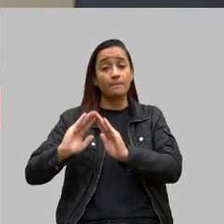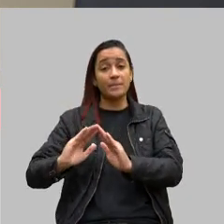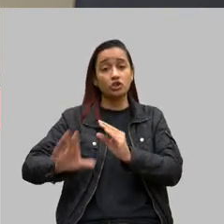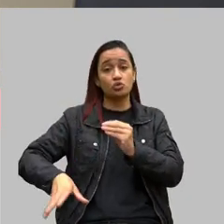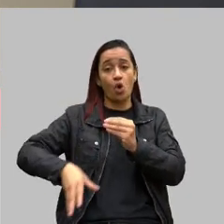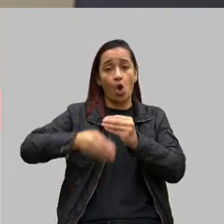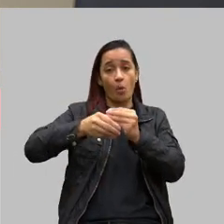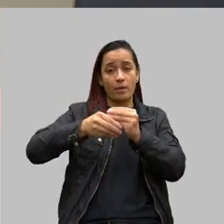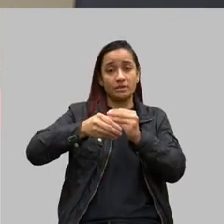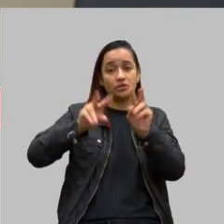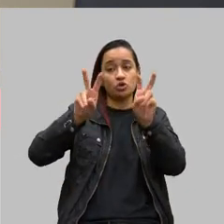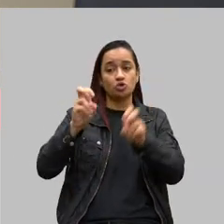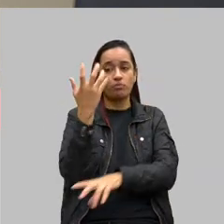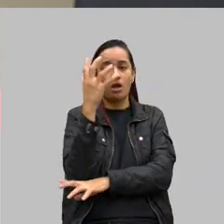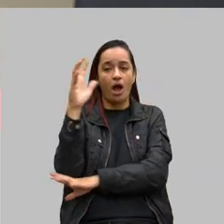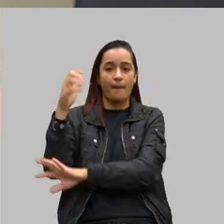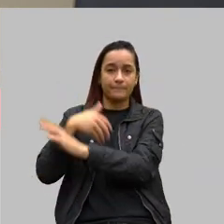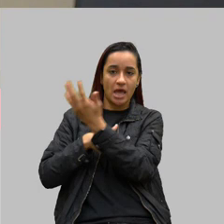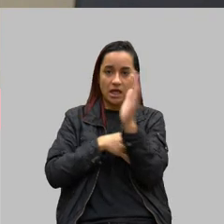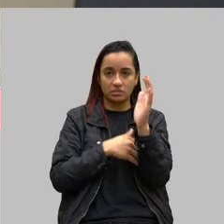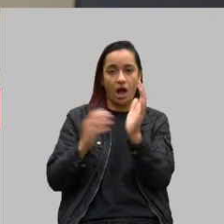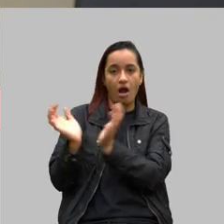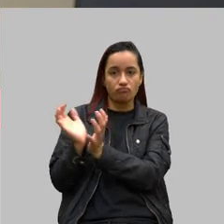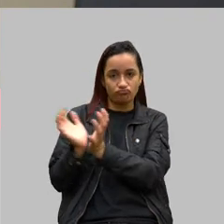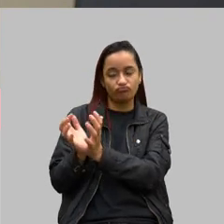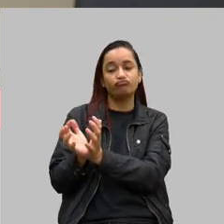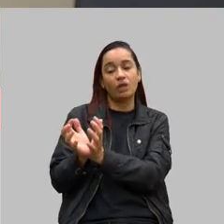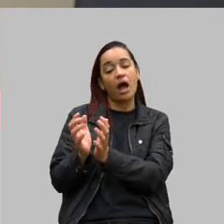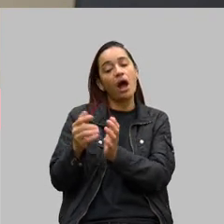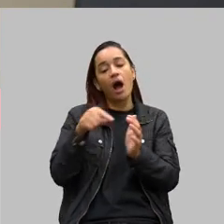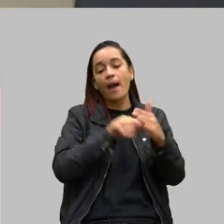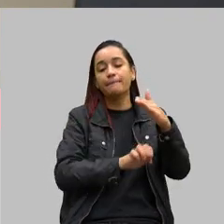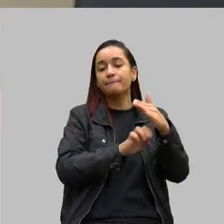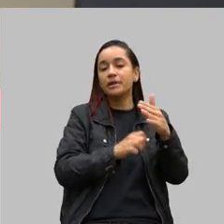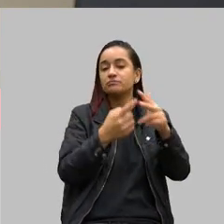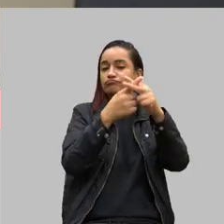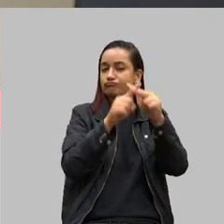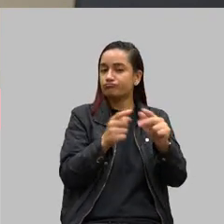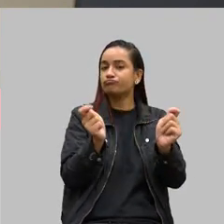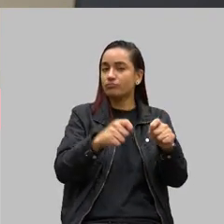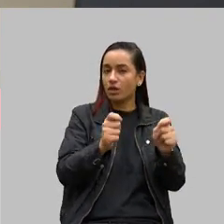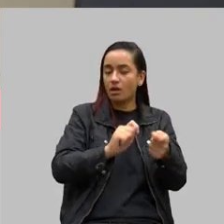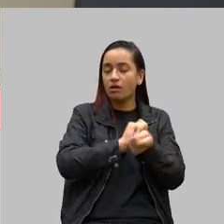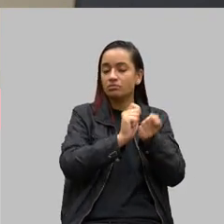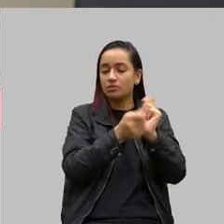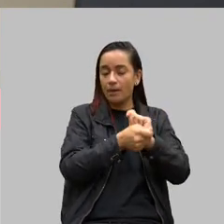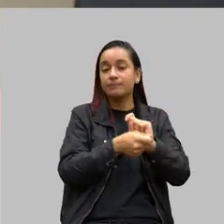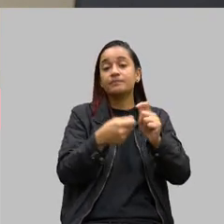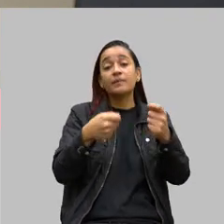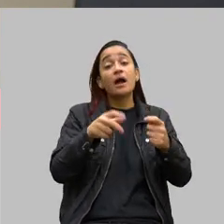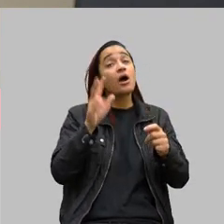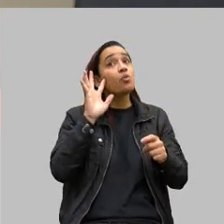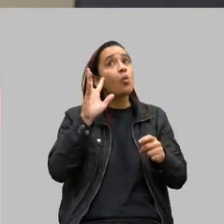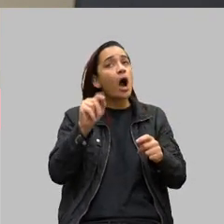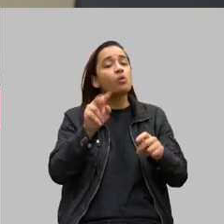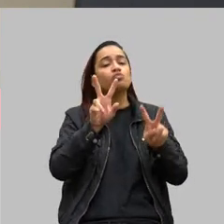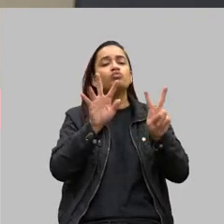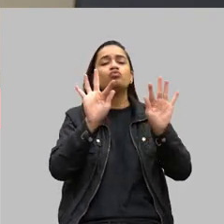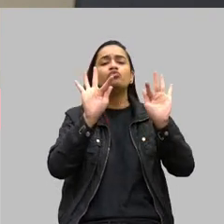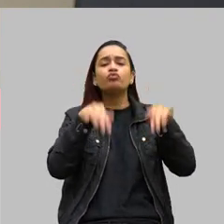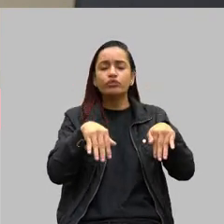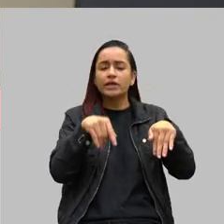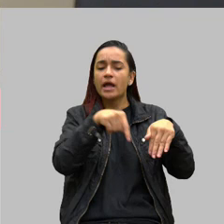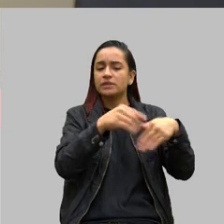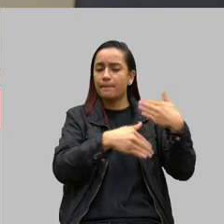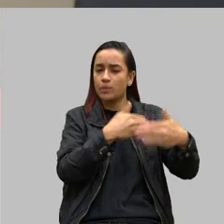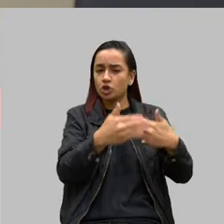houve a devolutiva por parte da empresa eh com uma previsão de de conclusão desse processo né Se possível aí ao longo do mês